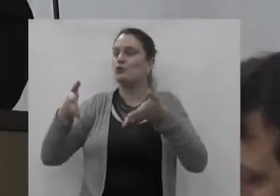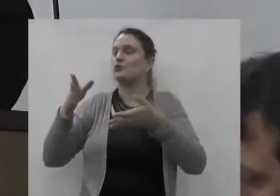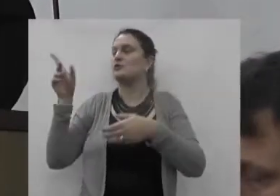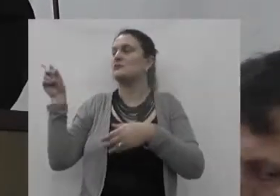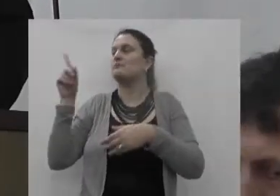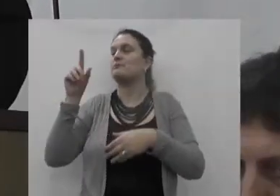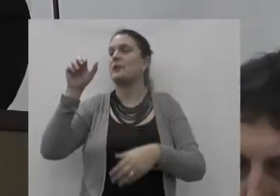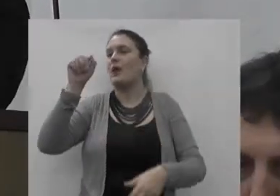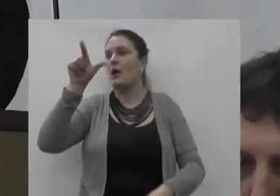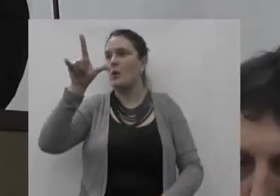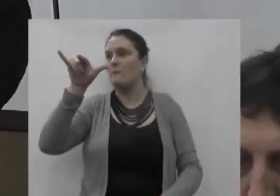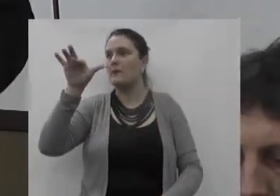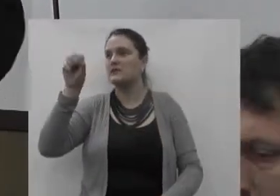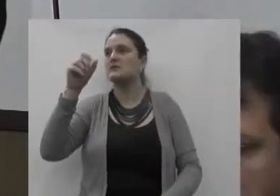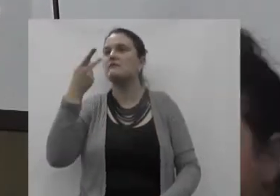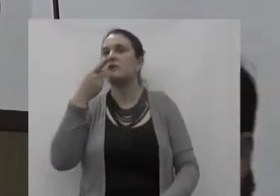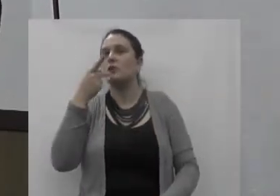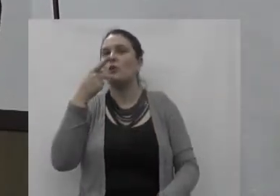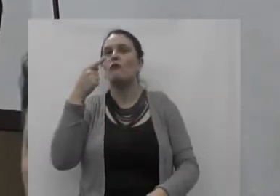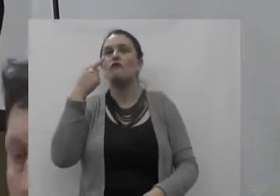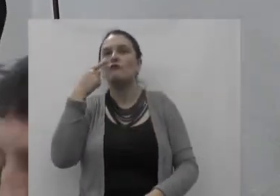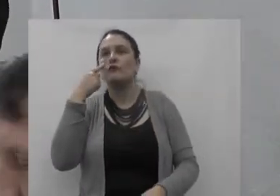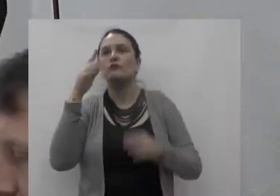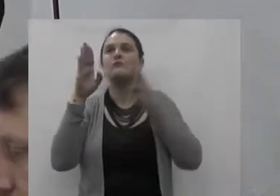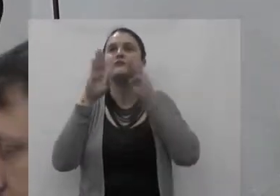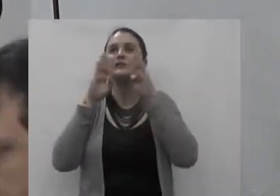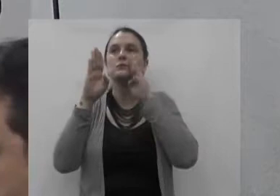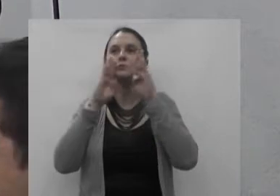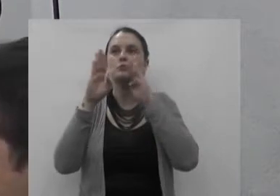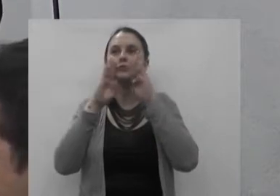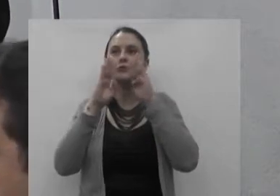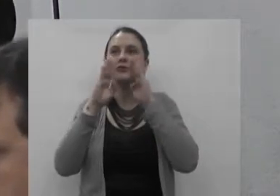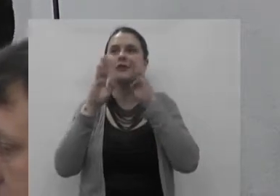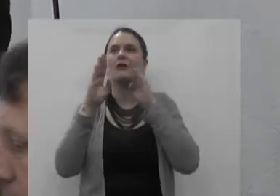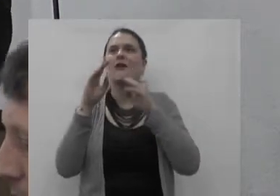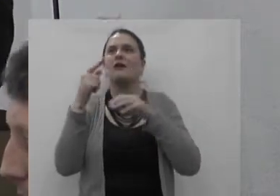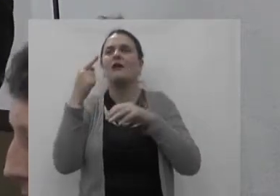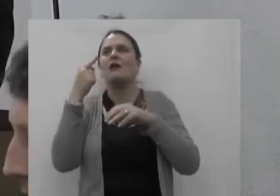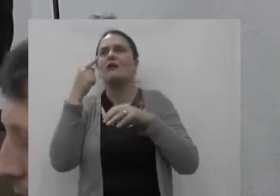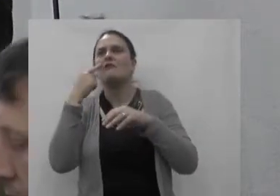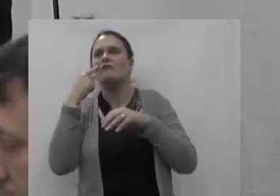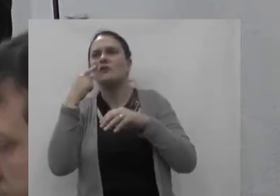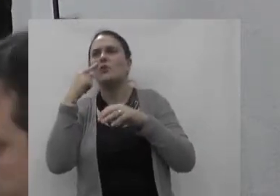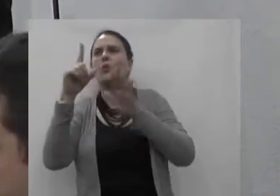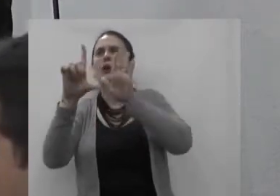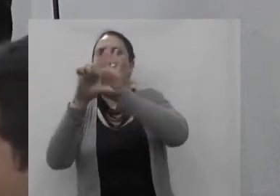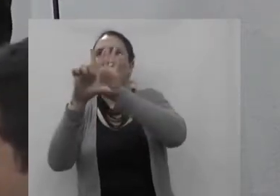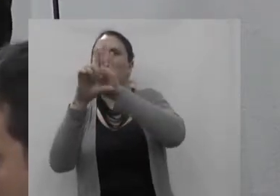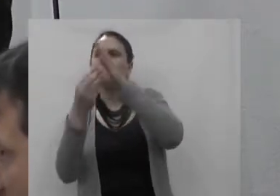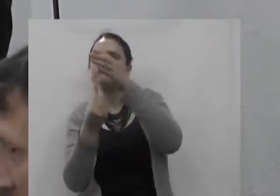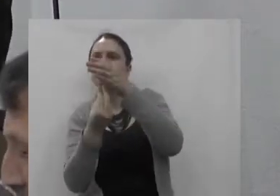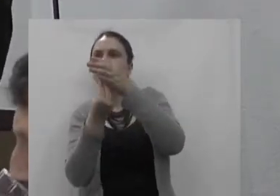na mídia em geral, foi a sanção de uma lei